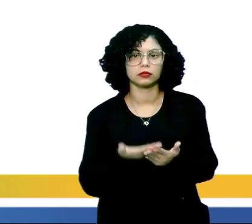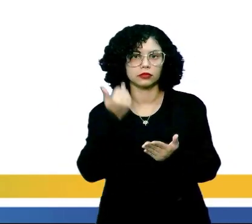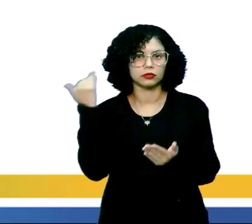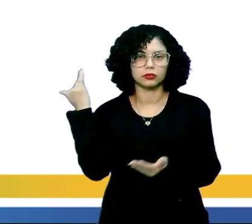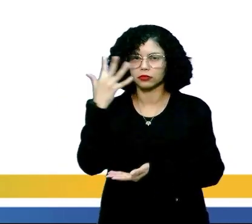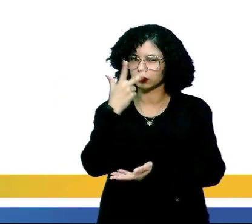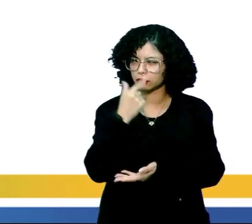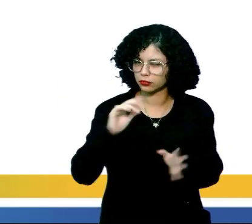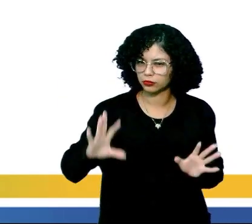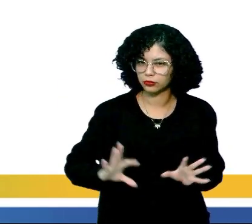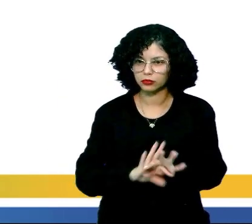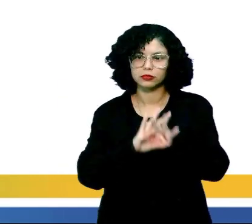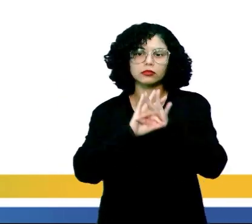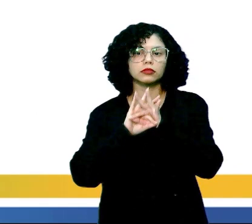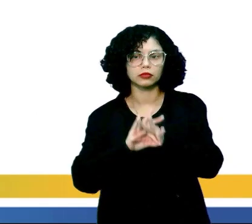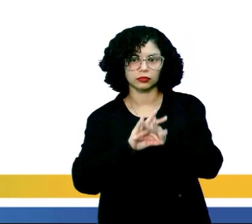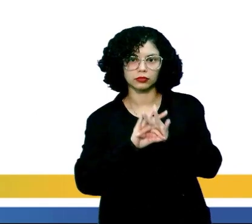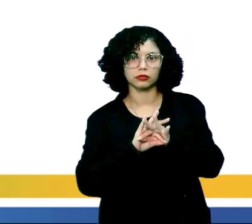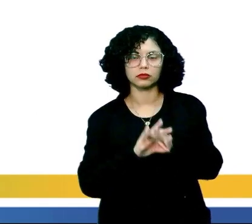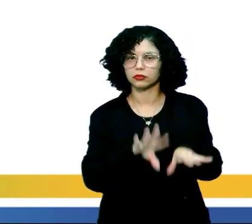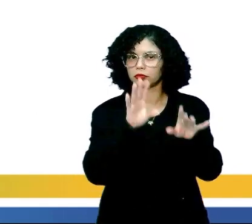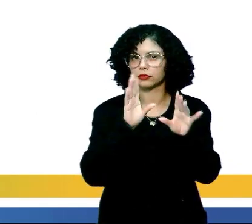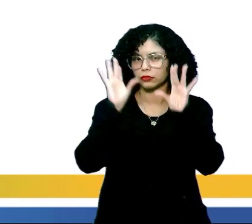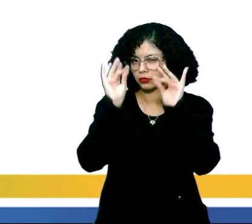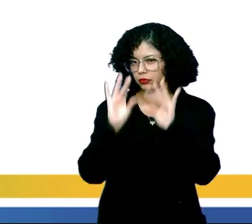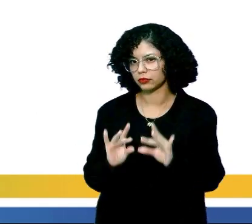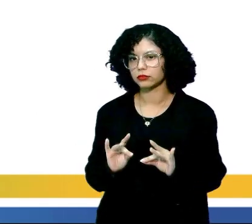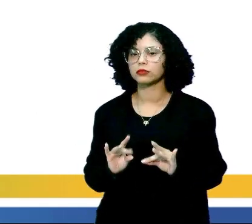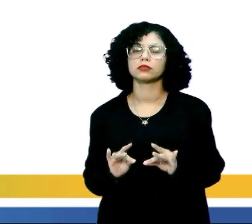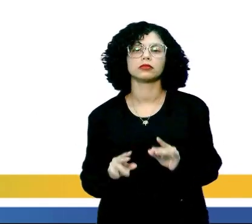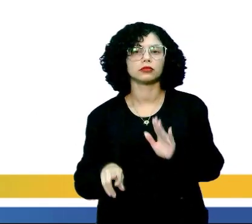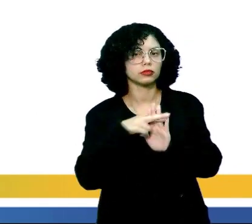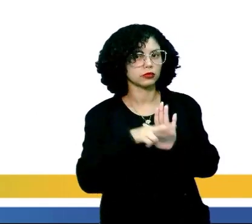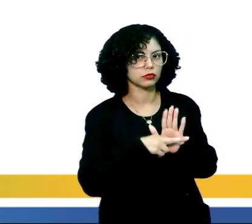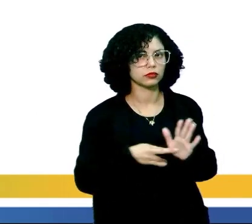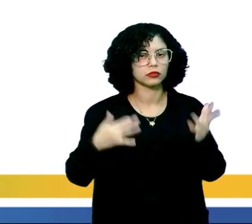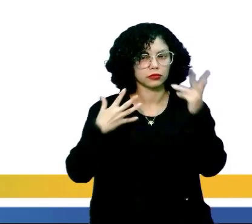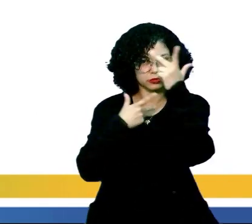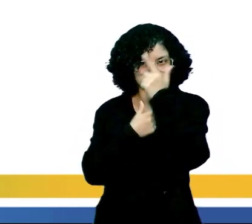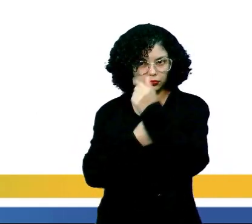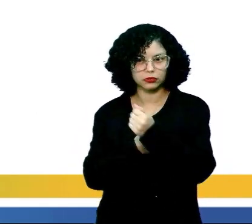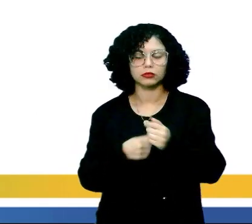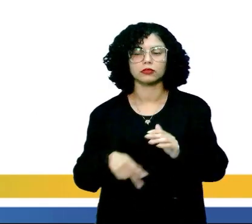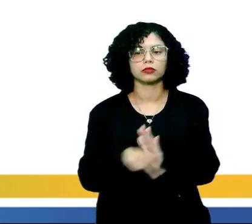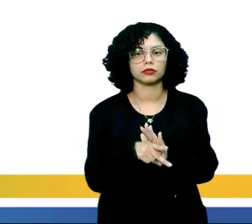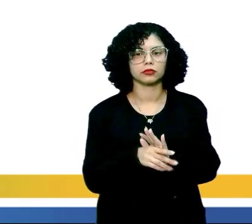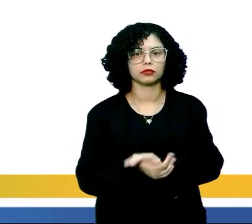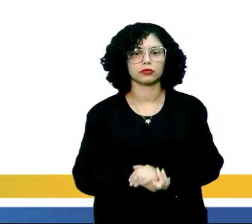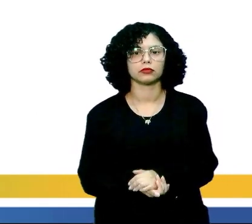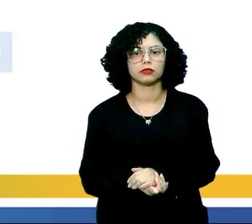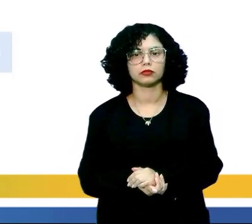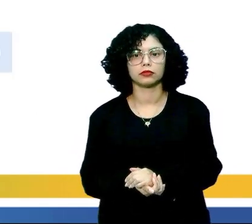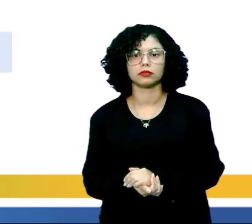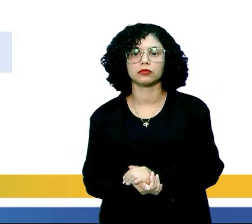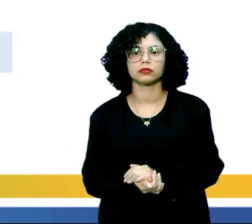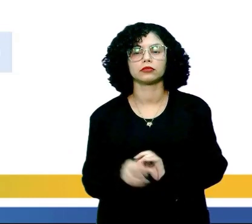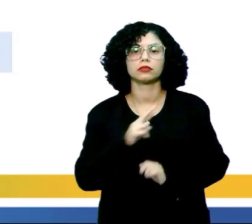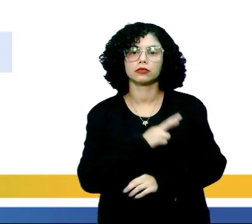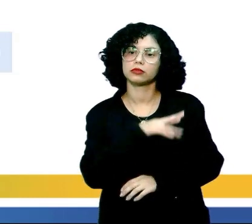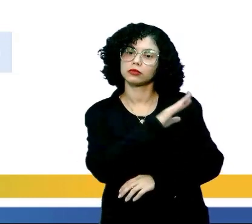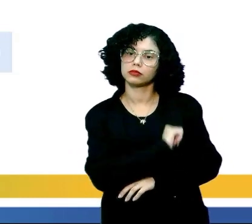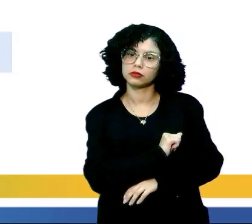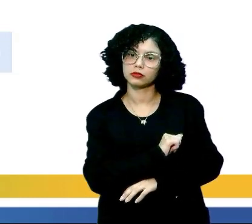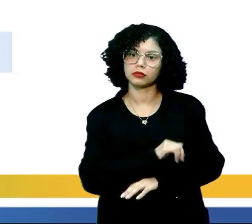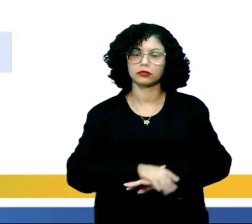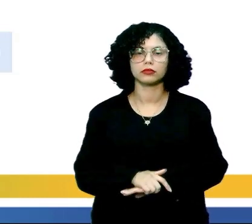belo era relacionado à questão estética mesmo, padrão de beleza, o ideal, e posteriormente